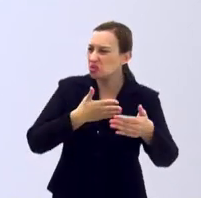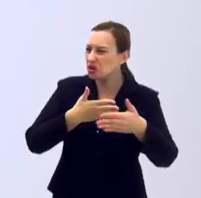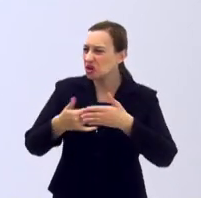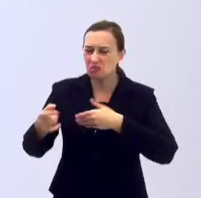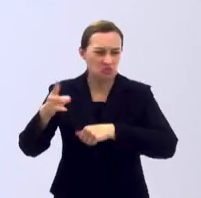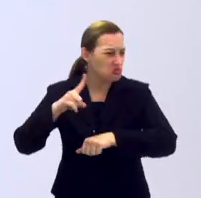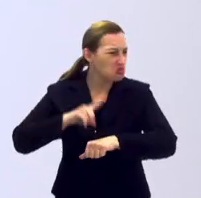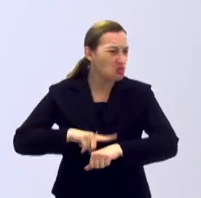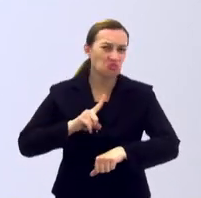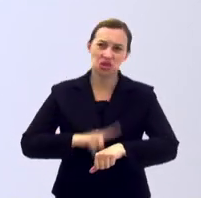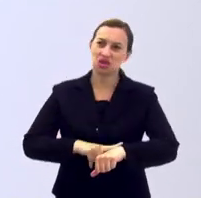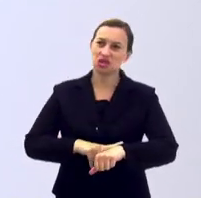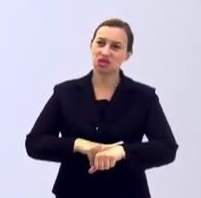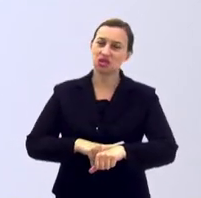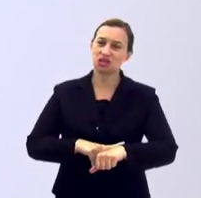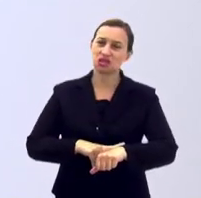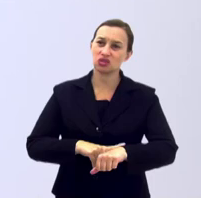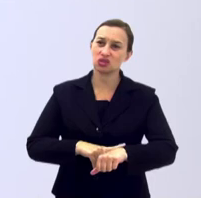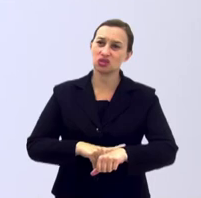tempo.